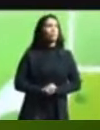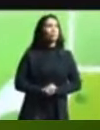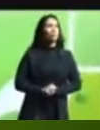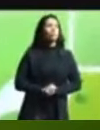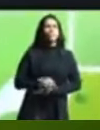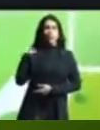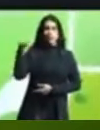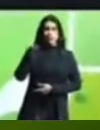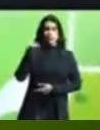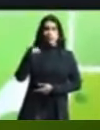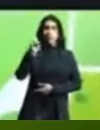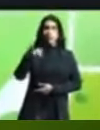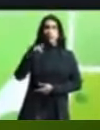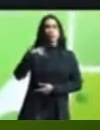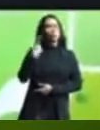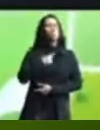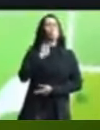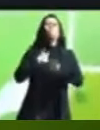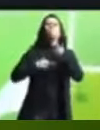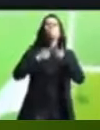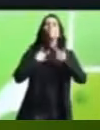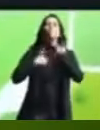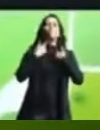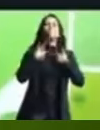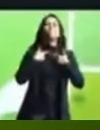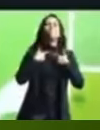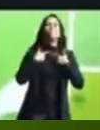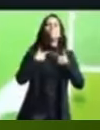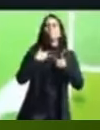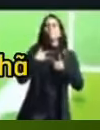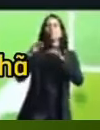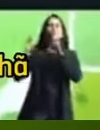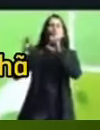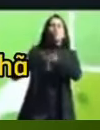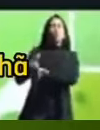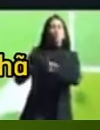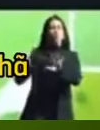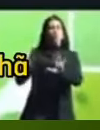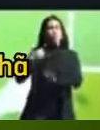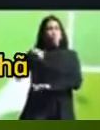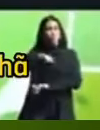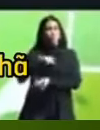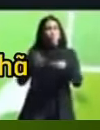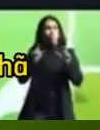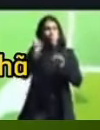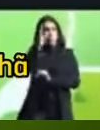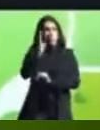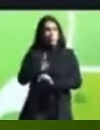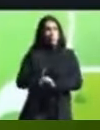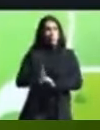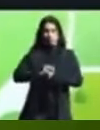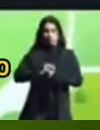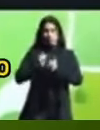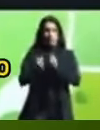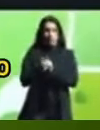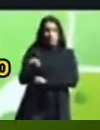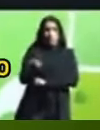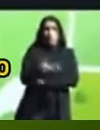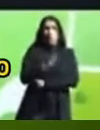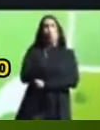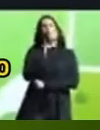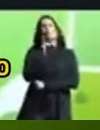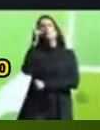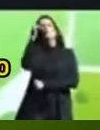É essa a disposição desse pessoal. Nós queremos construir um Brasil para amanhã. Não só